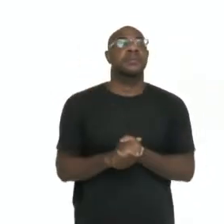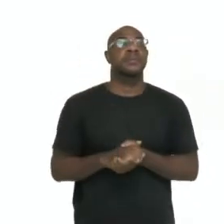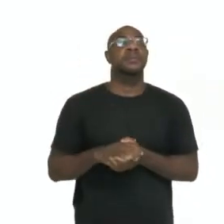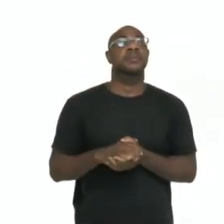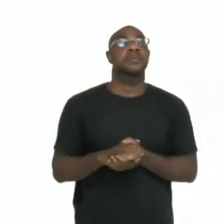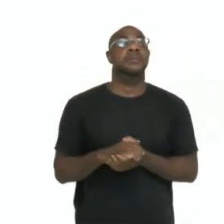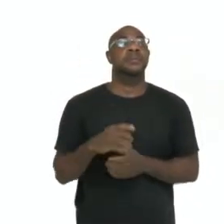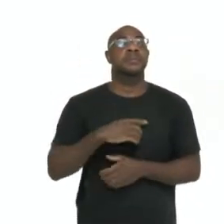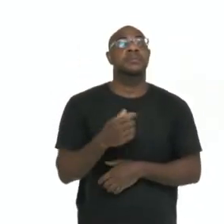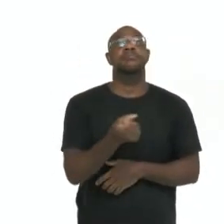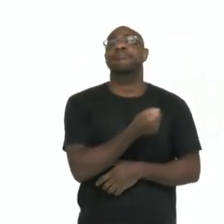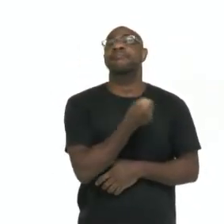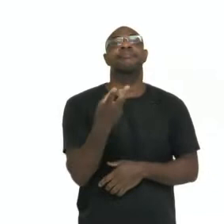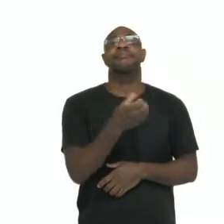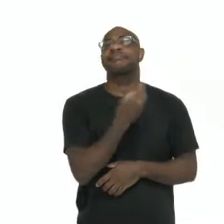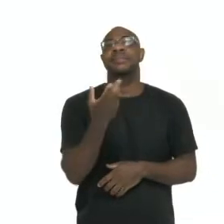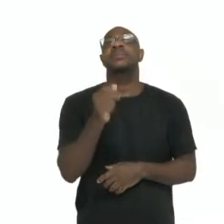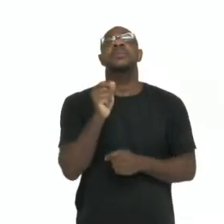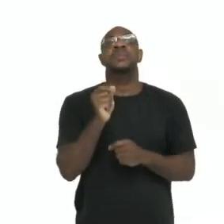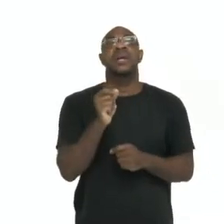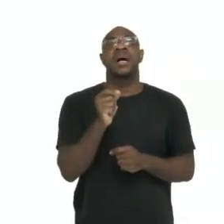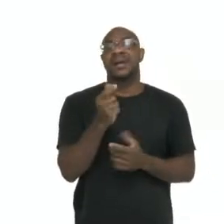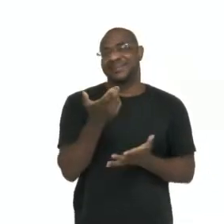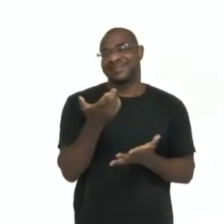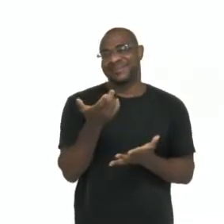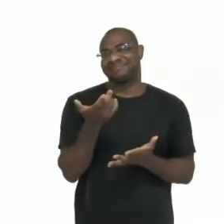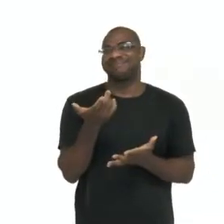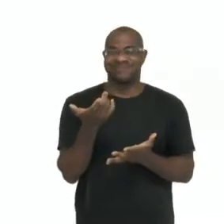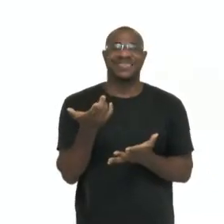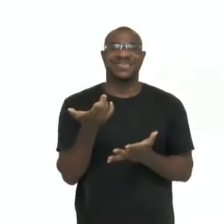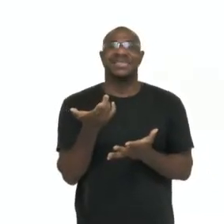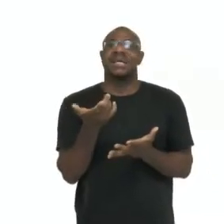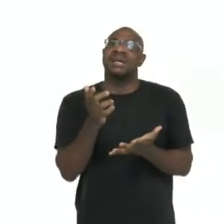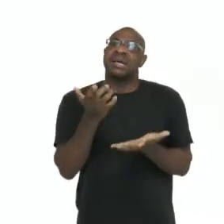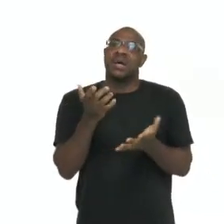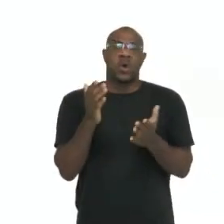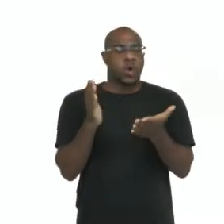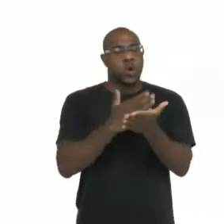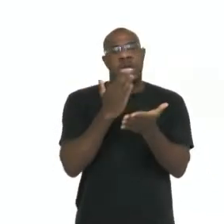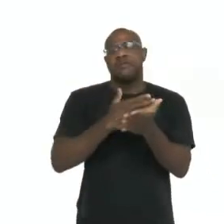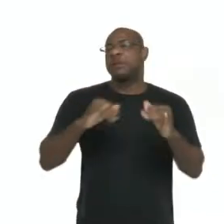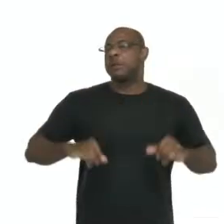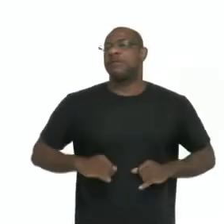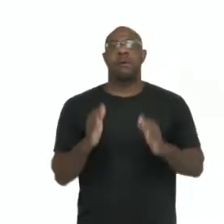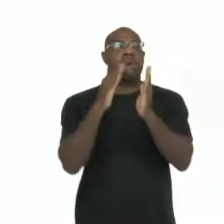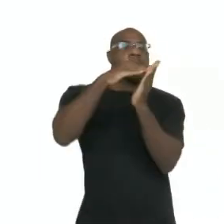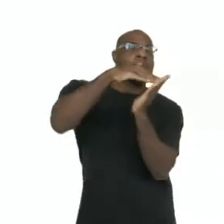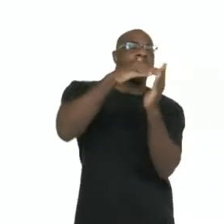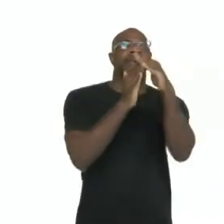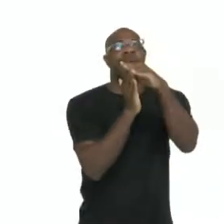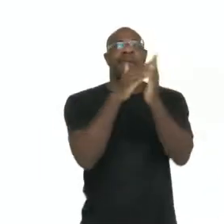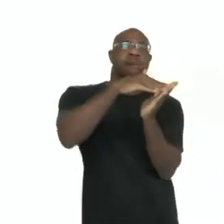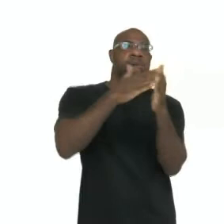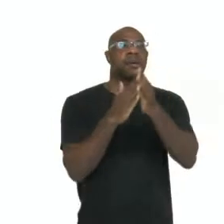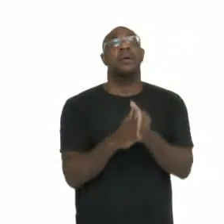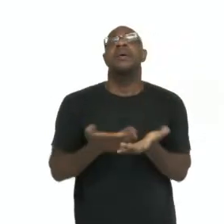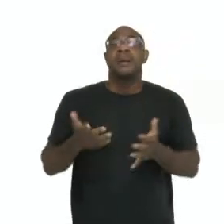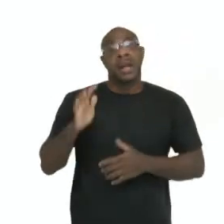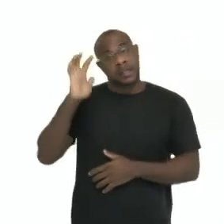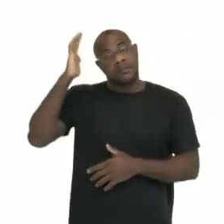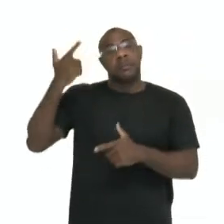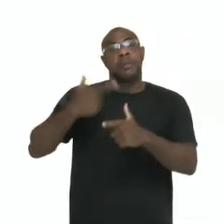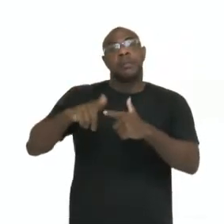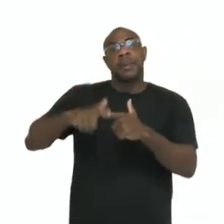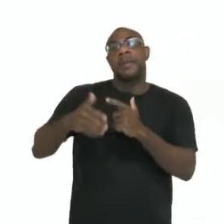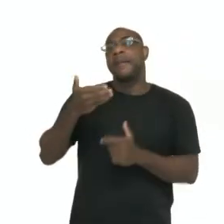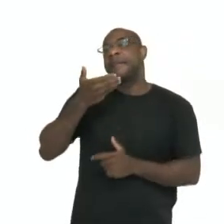estragos que nossos livros estão sofrendo, ficam amassados e rasgados. Para solucionar esse problema, solicitamos a